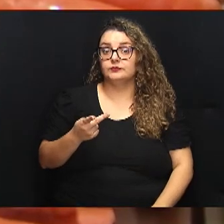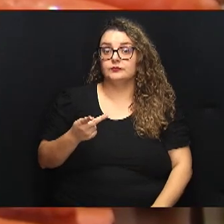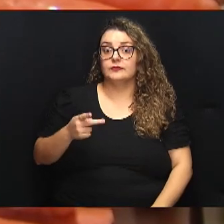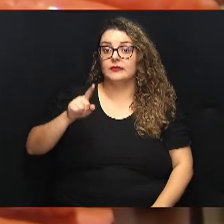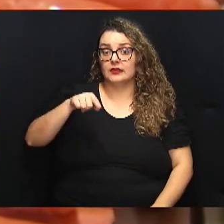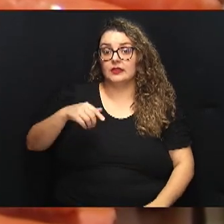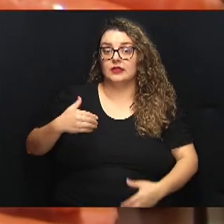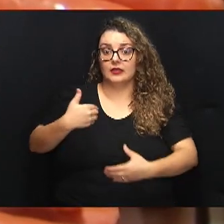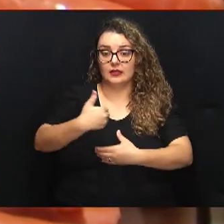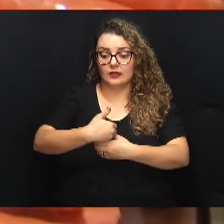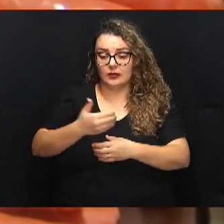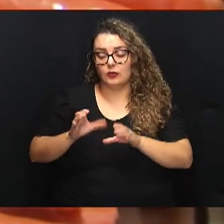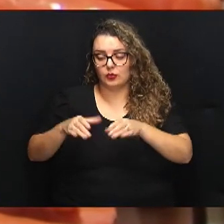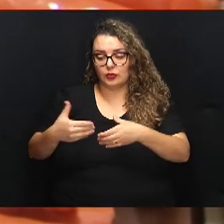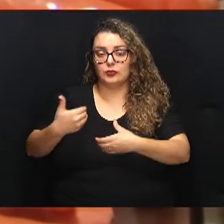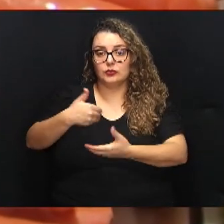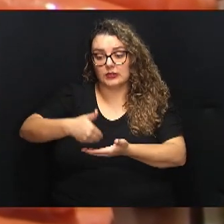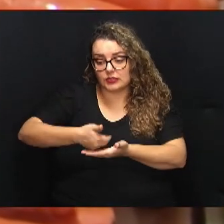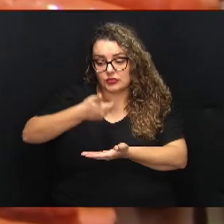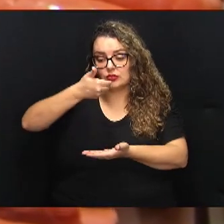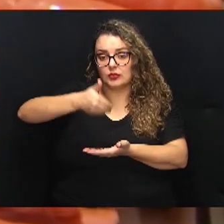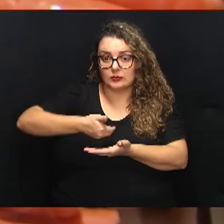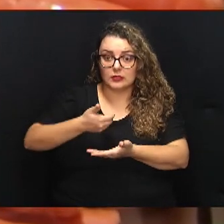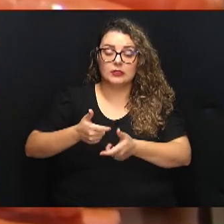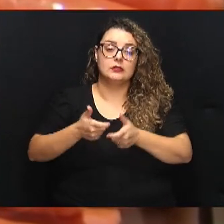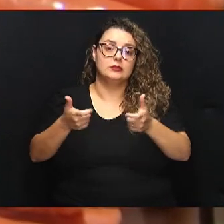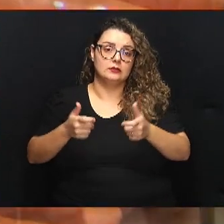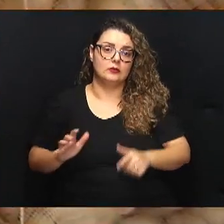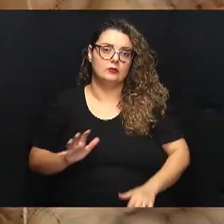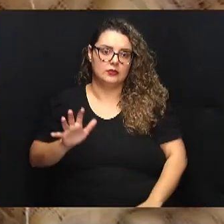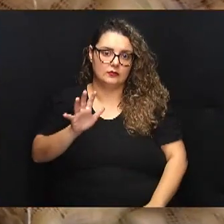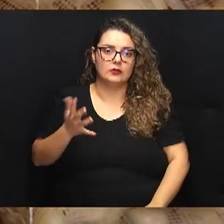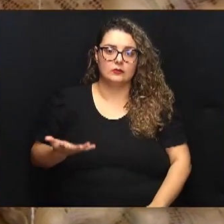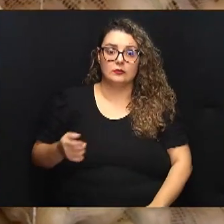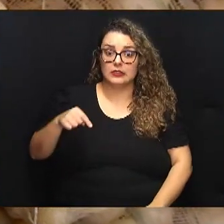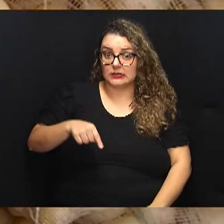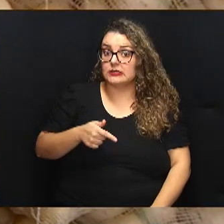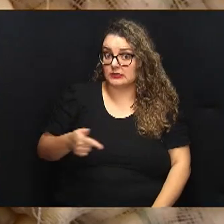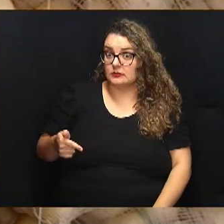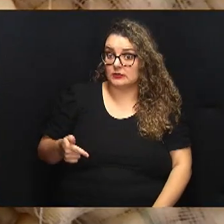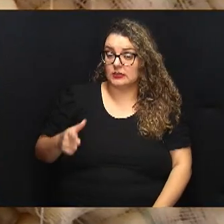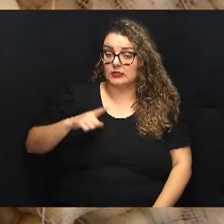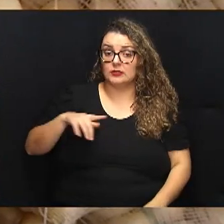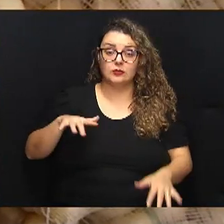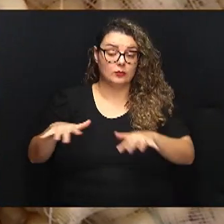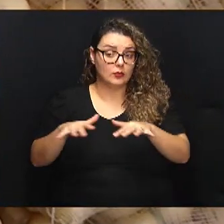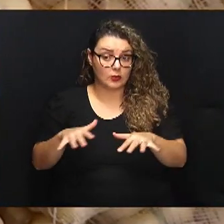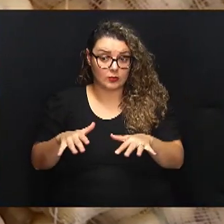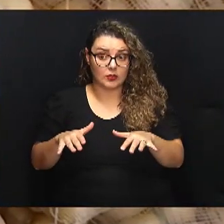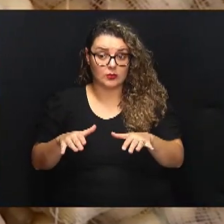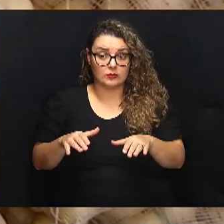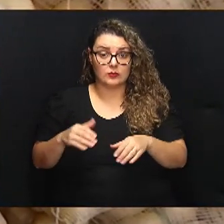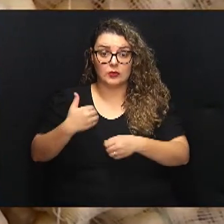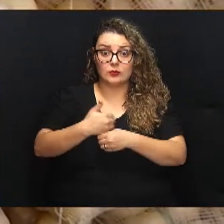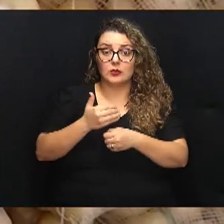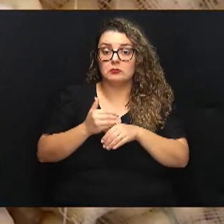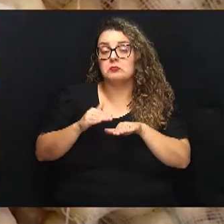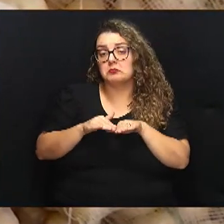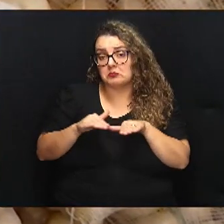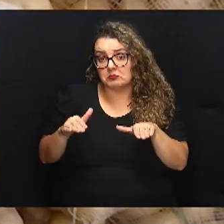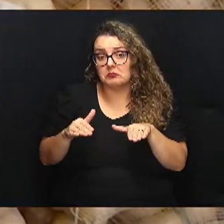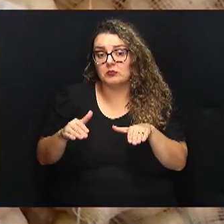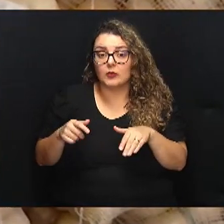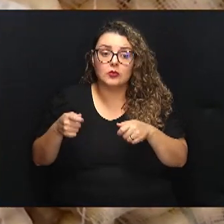sopas. Então ele realmente tem um aumento. Mas nessa semana em específico a gente teve um movimento que o grupo dos legumes ficou estável no